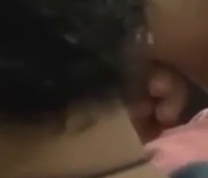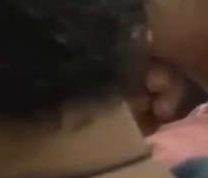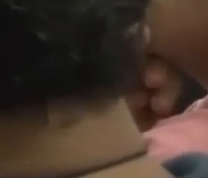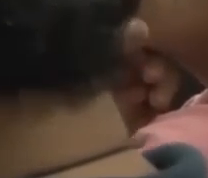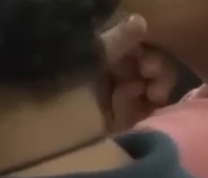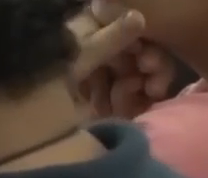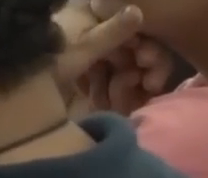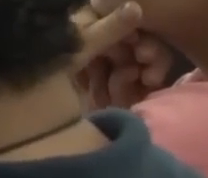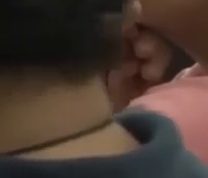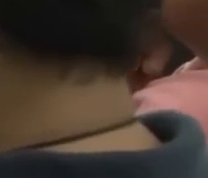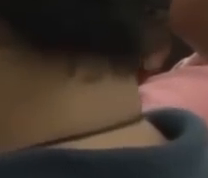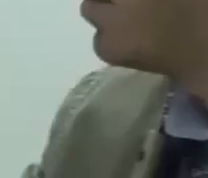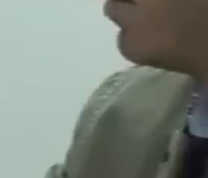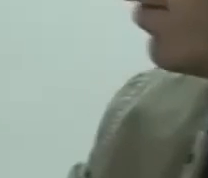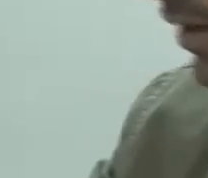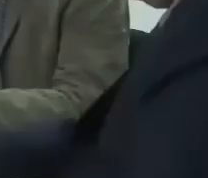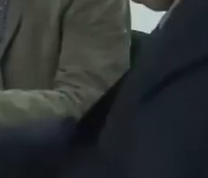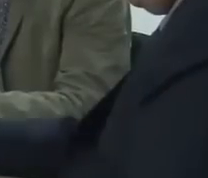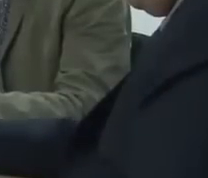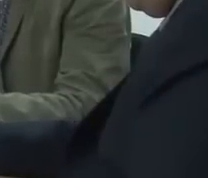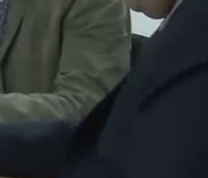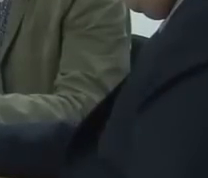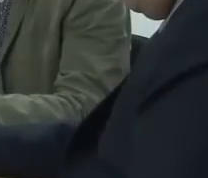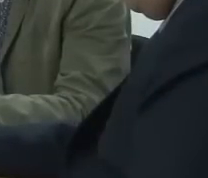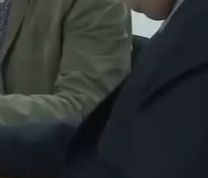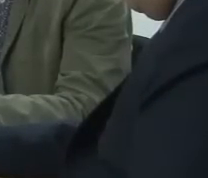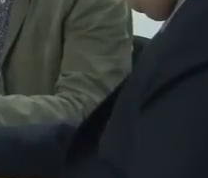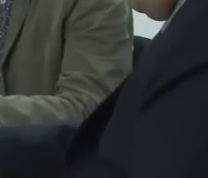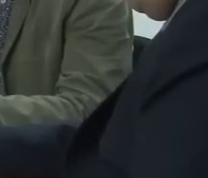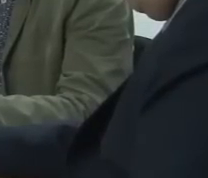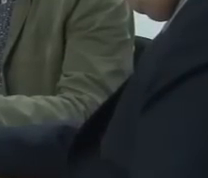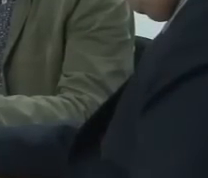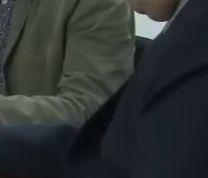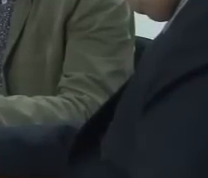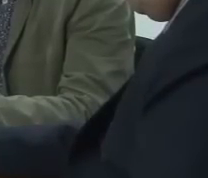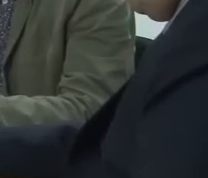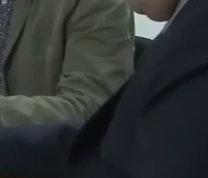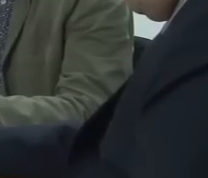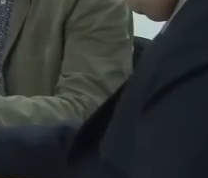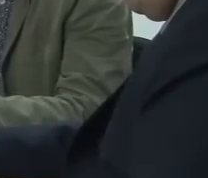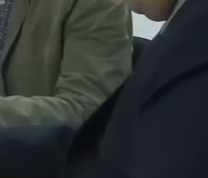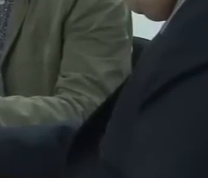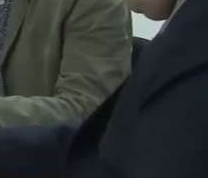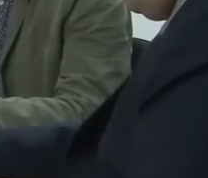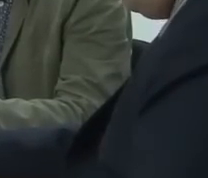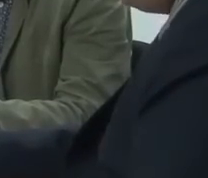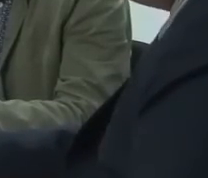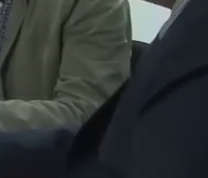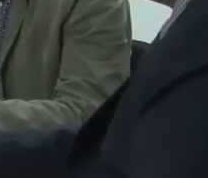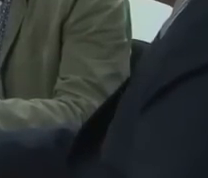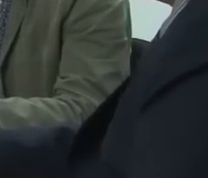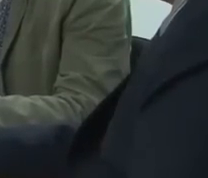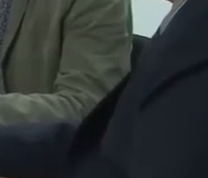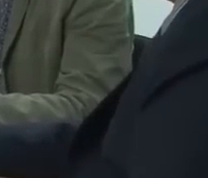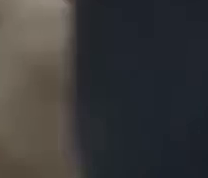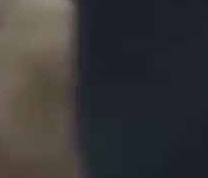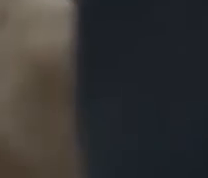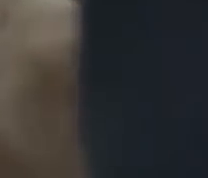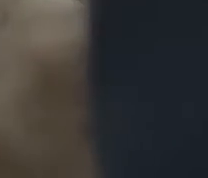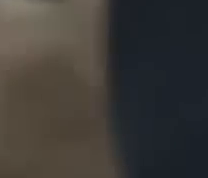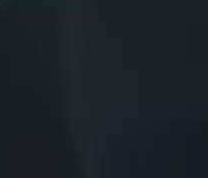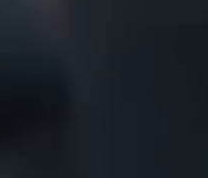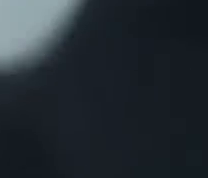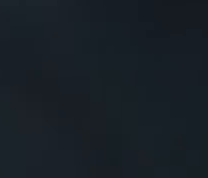da Câmara e nos boletins distribuídos ao longo de toda a programação, além de transmitir algumas delas ao vivo e na